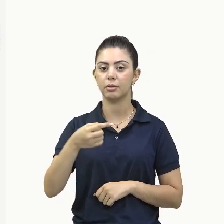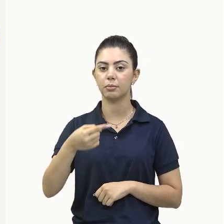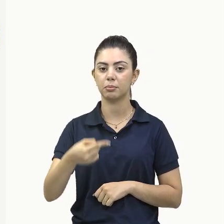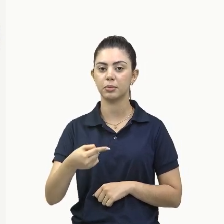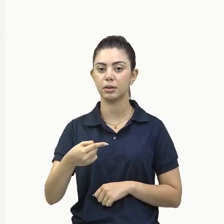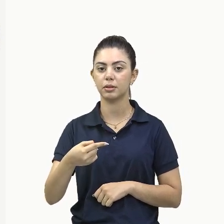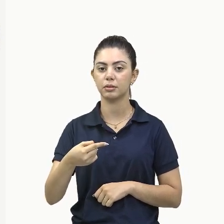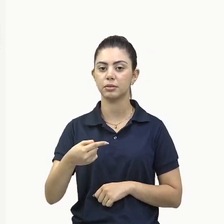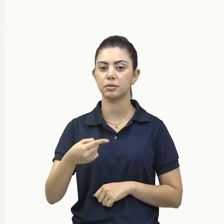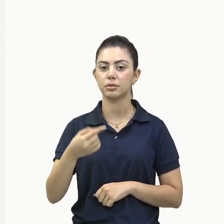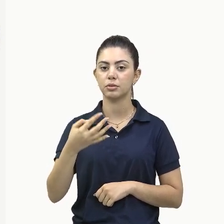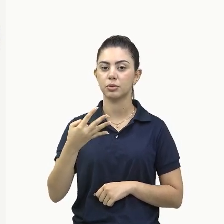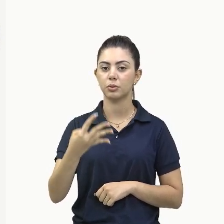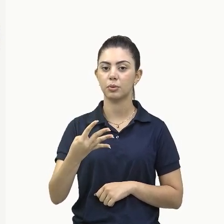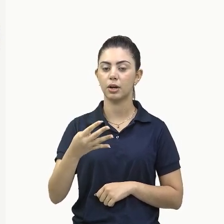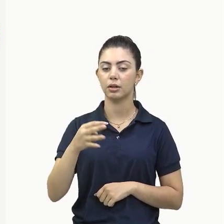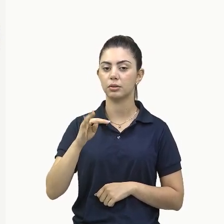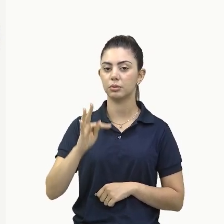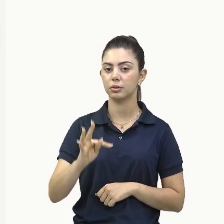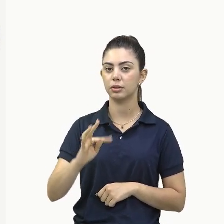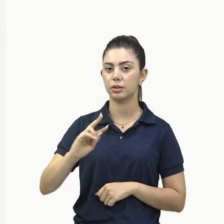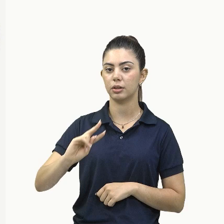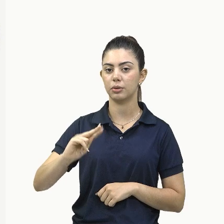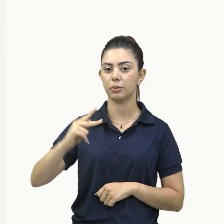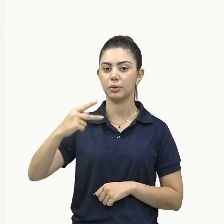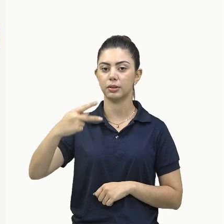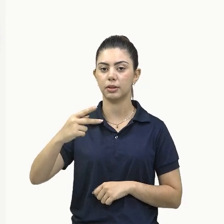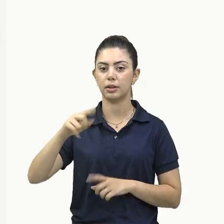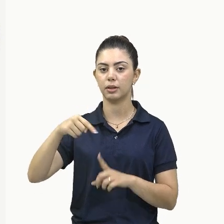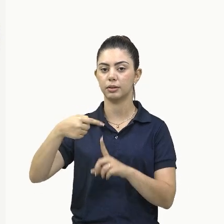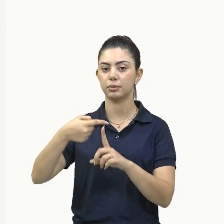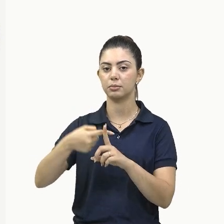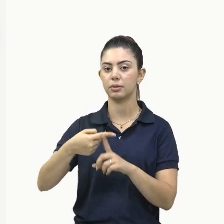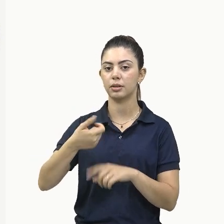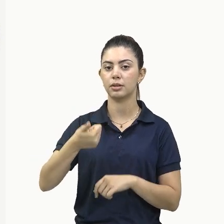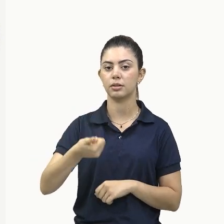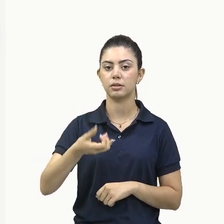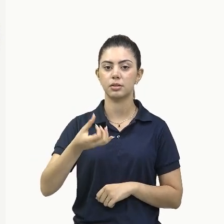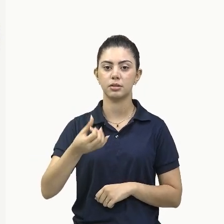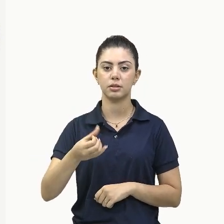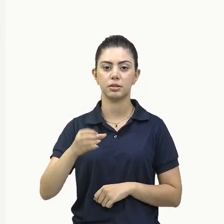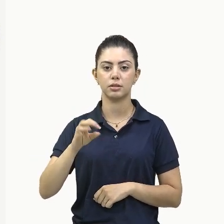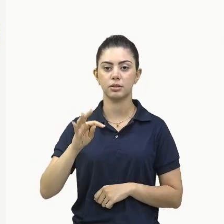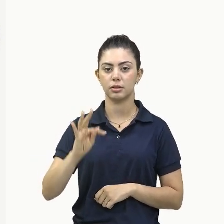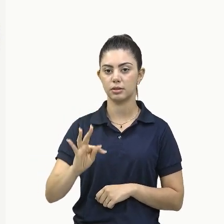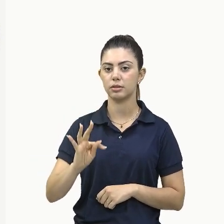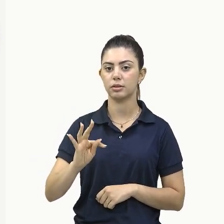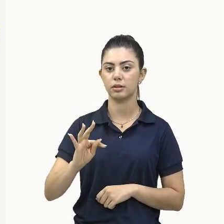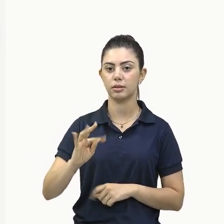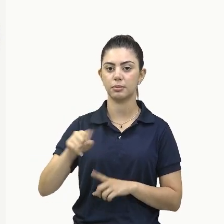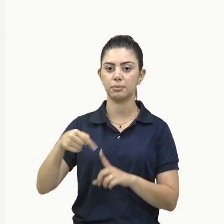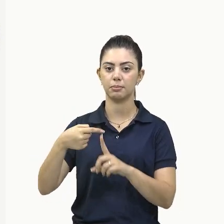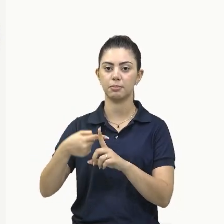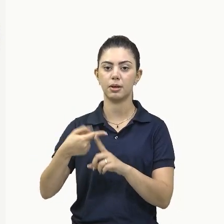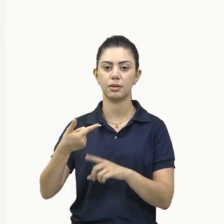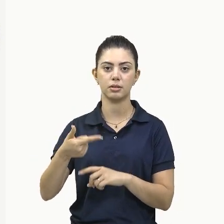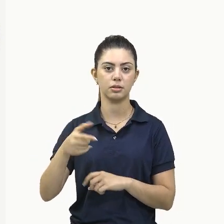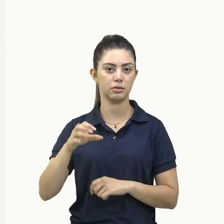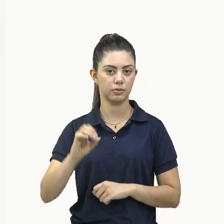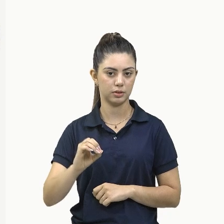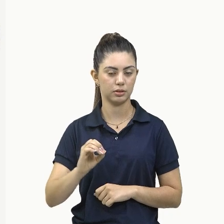menos 4t ao quadrado, né? Mais 16t mais 20.